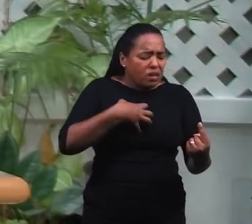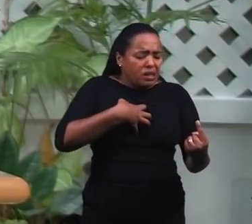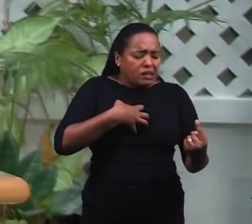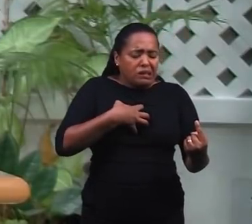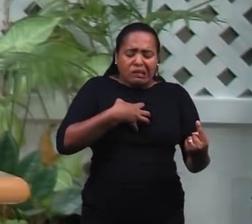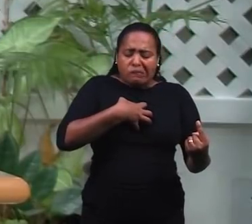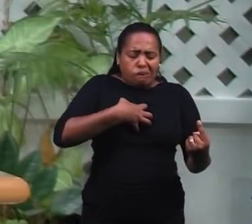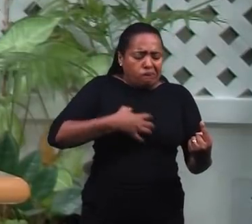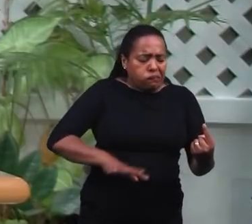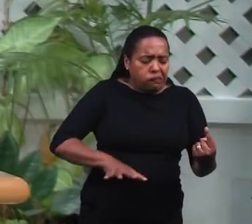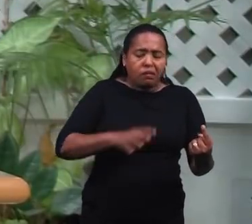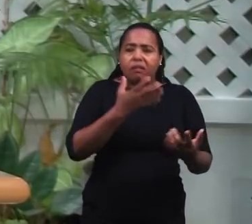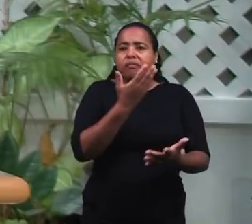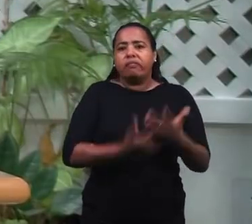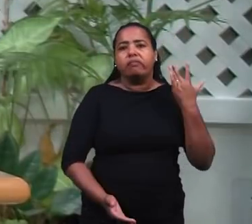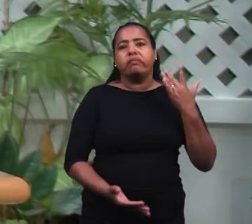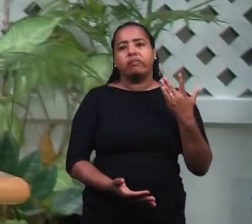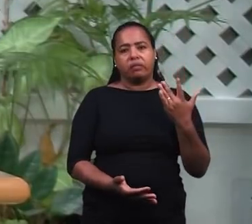perdeu o sentido,